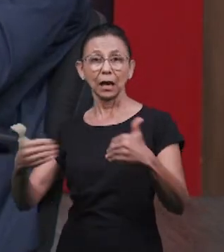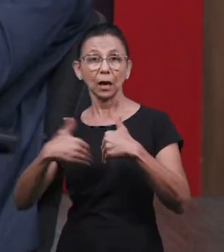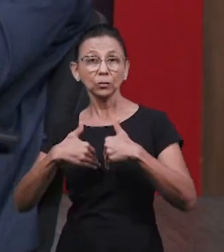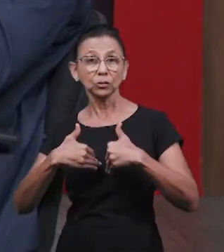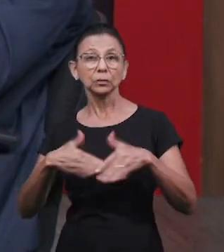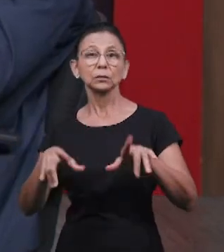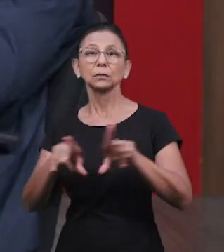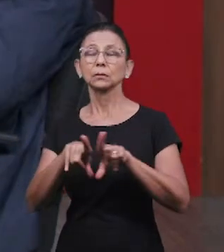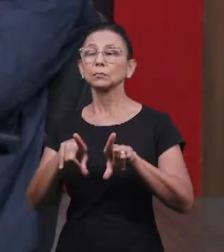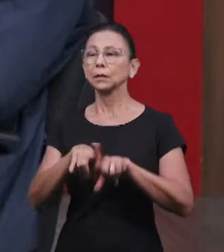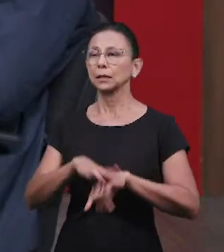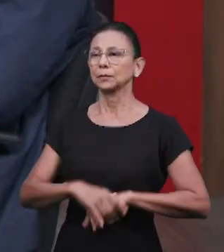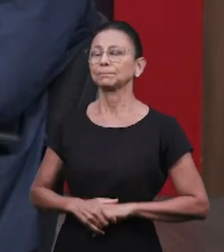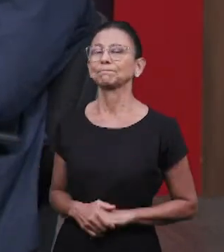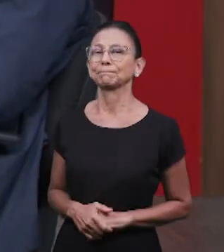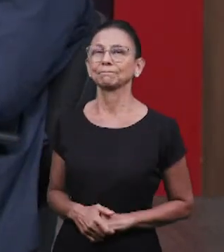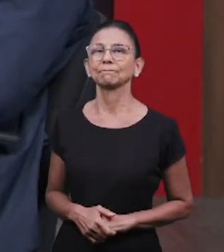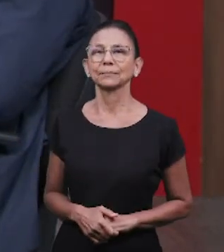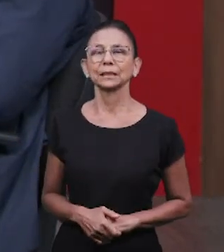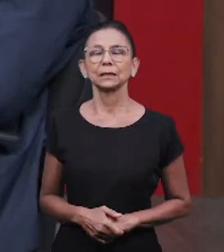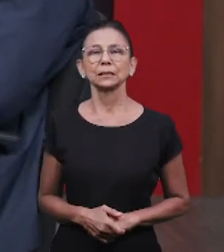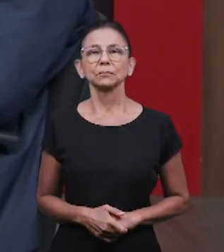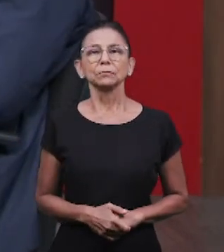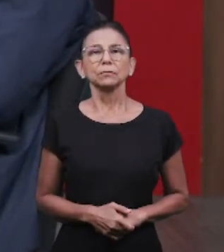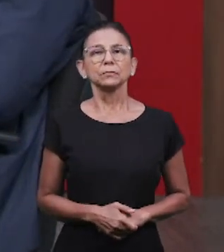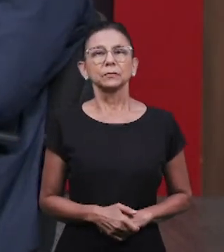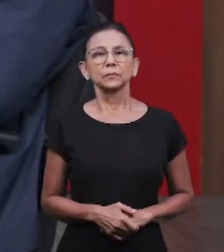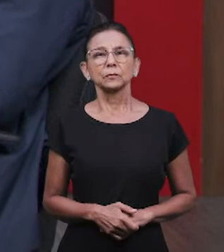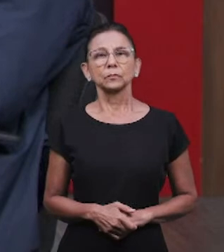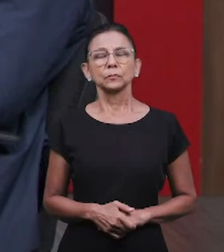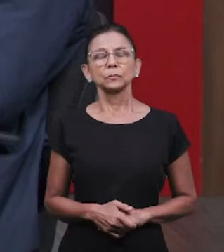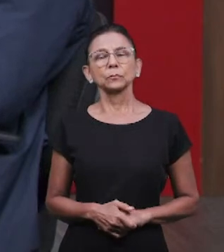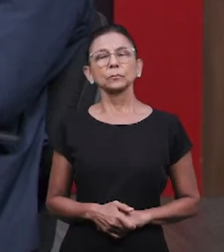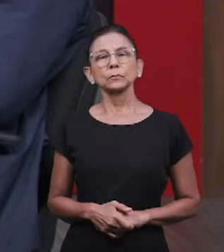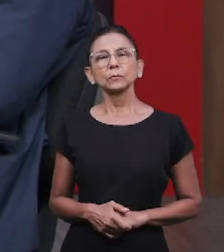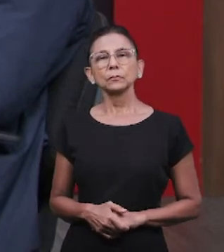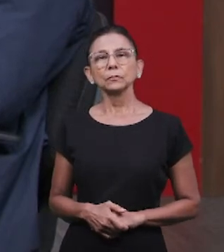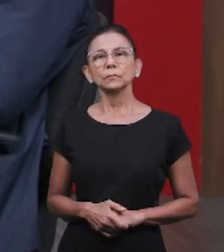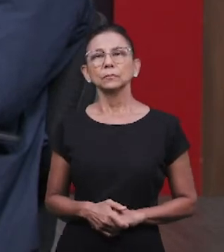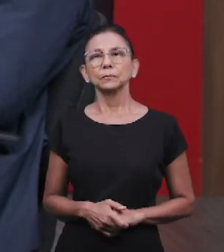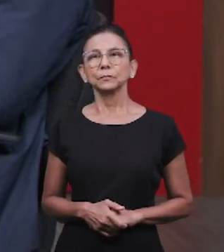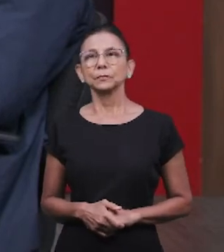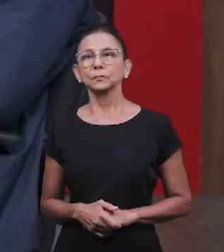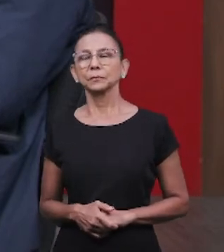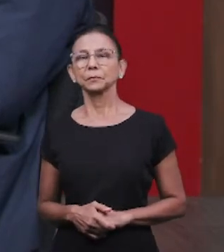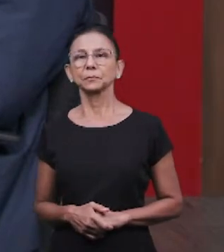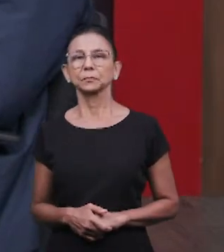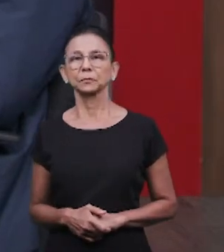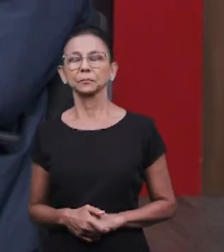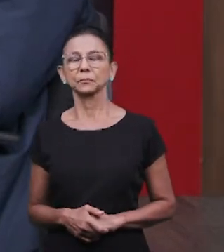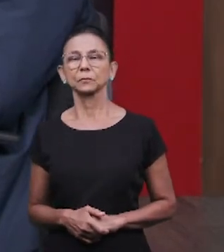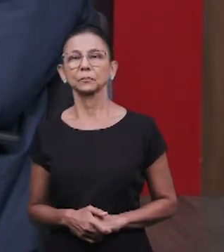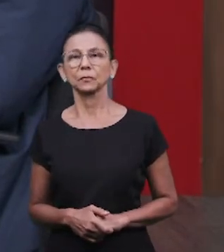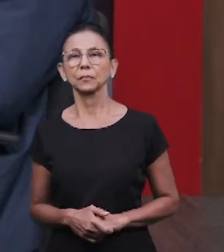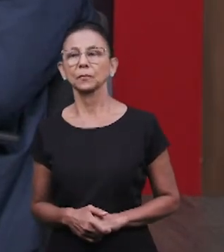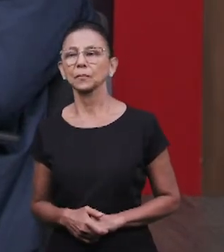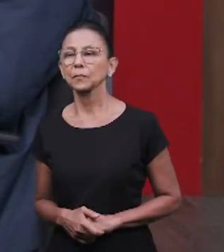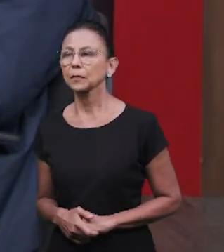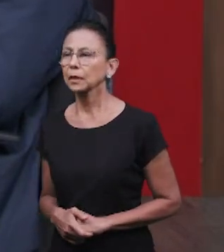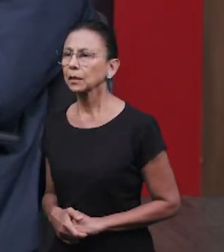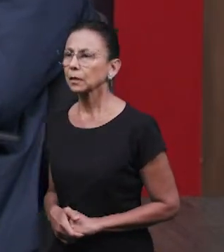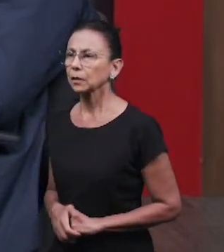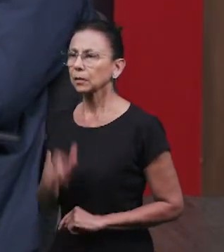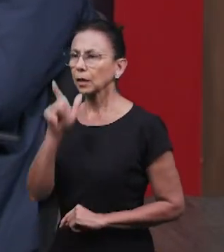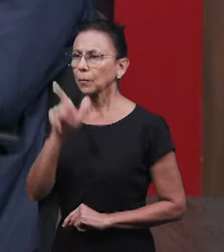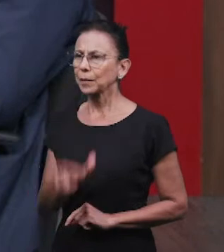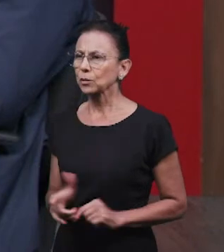sei, ele tem um diferencial dos outros, né? Aí, pronto, completando essa pergunta de Luiz, embora que o nosso tempo já está acabando, mas o